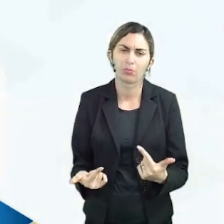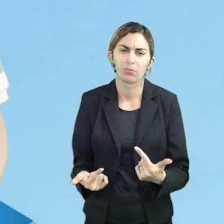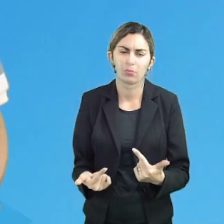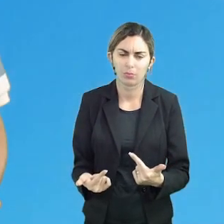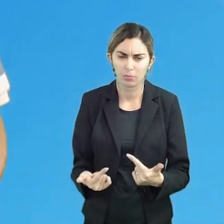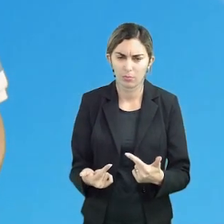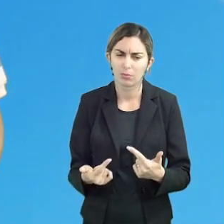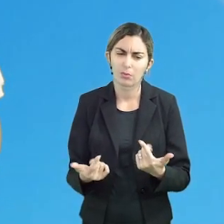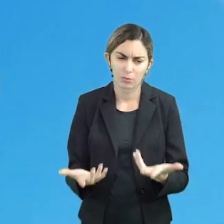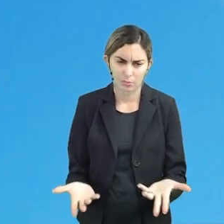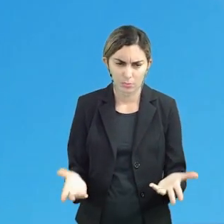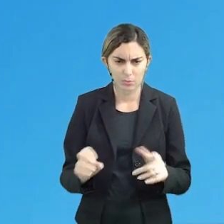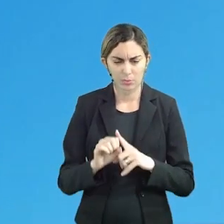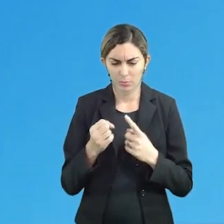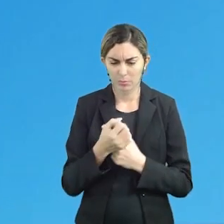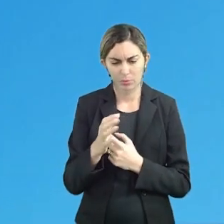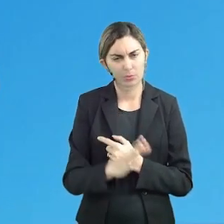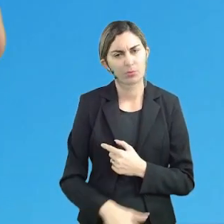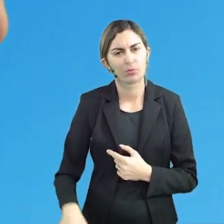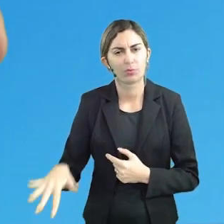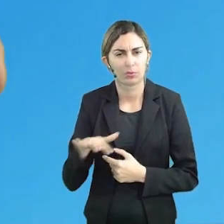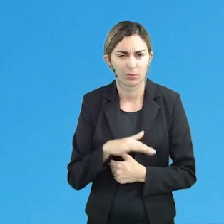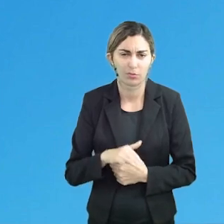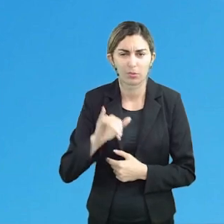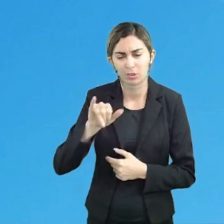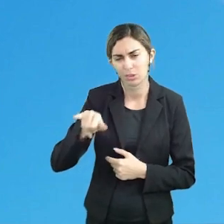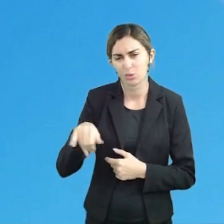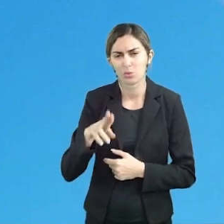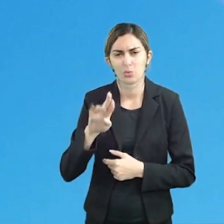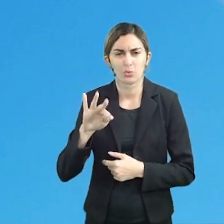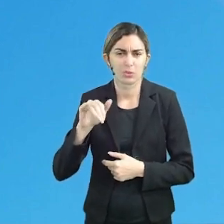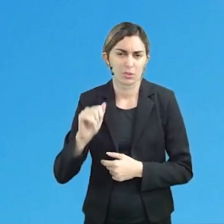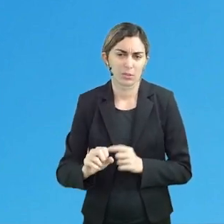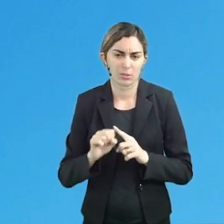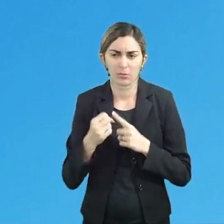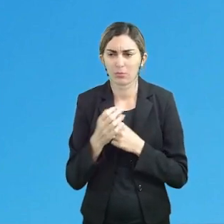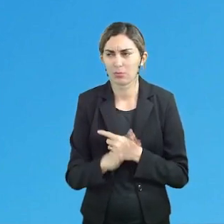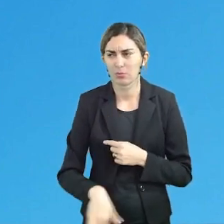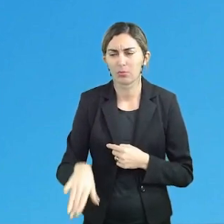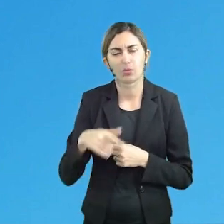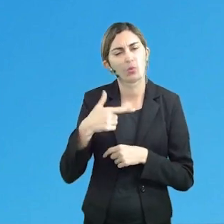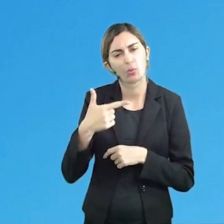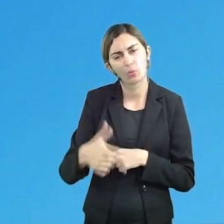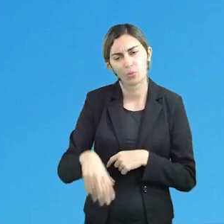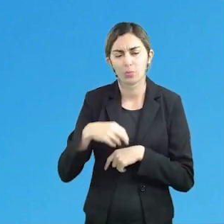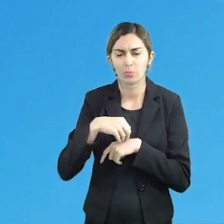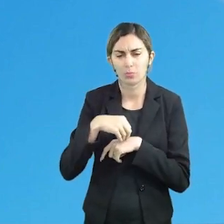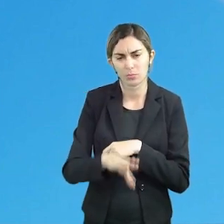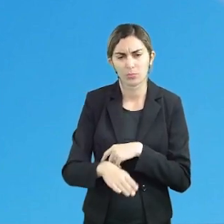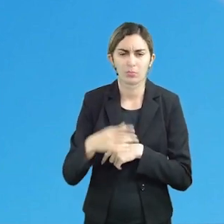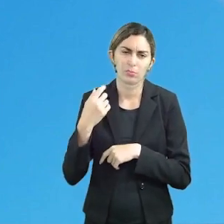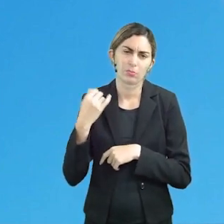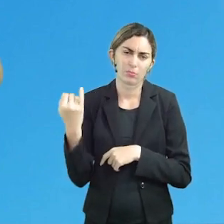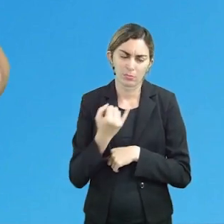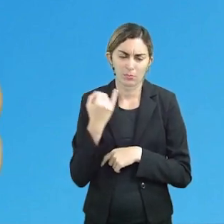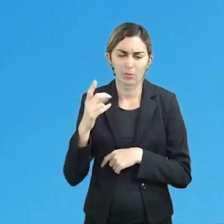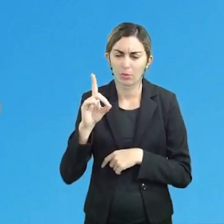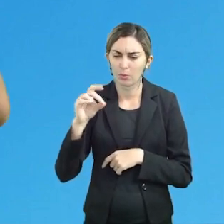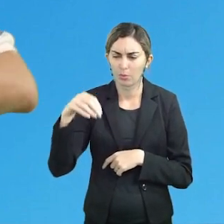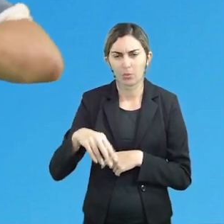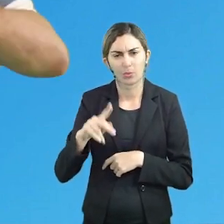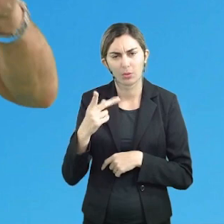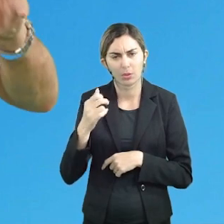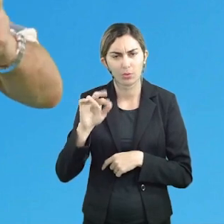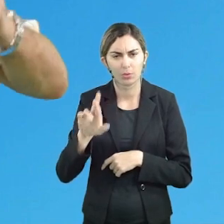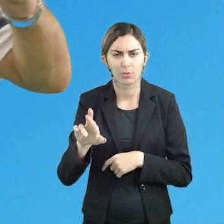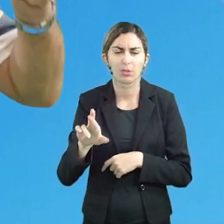questão social, nas injustiças sociais. Outra questão importante que nós veremos é que Dom Helder recebeu o título